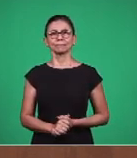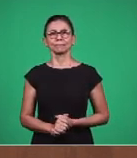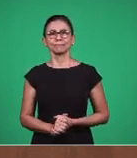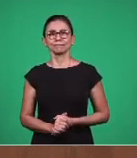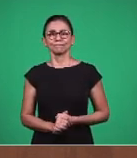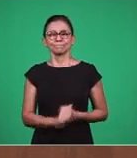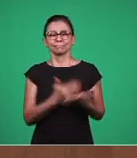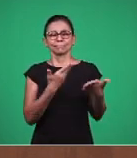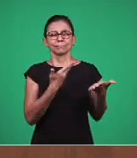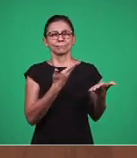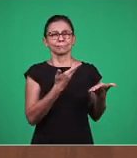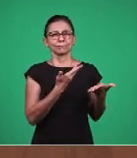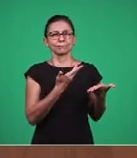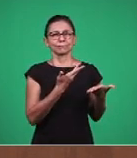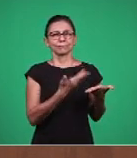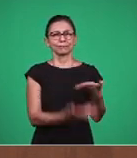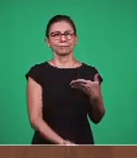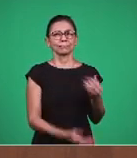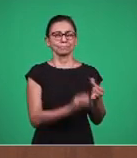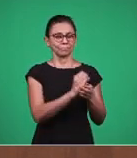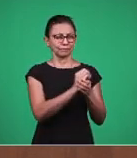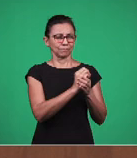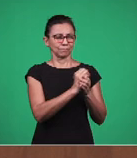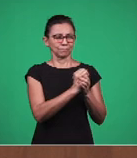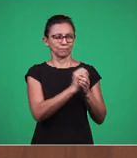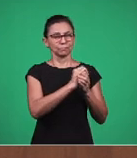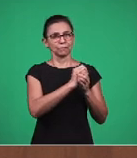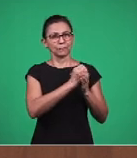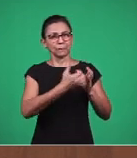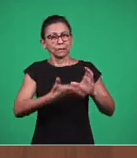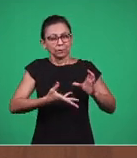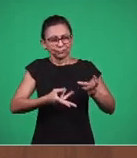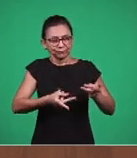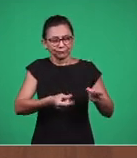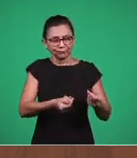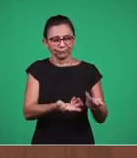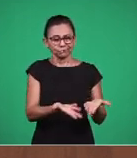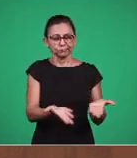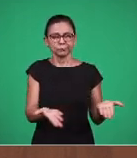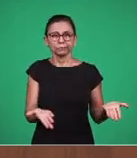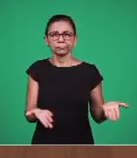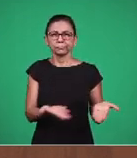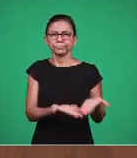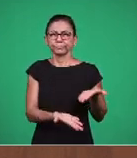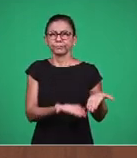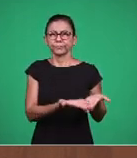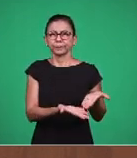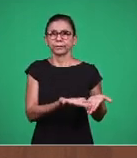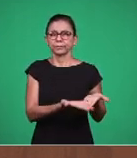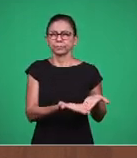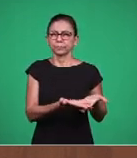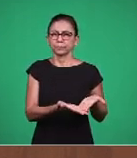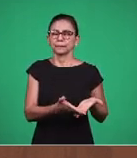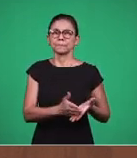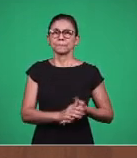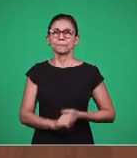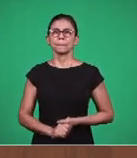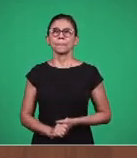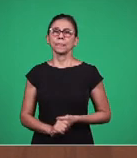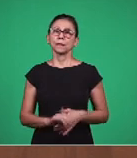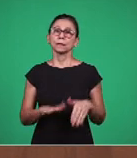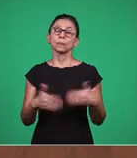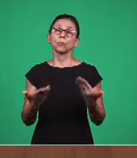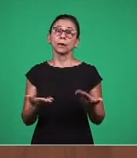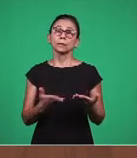Perdeu as suas características mais importantes, que foram as características